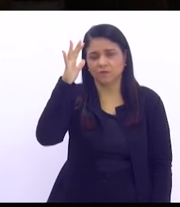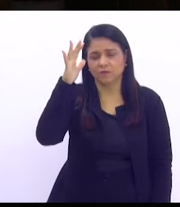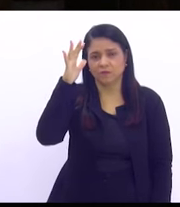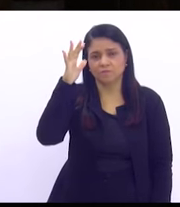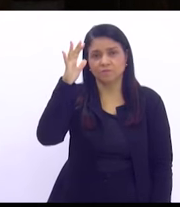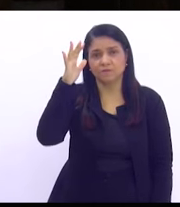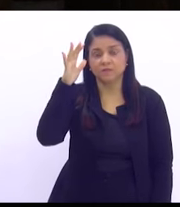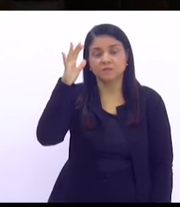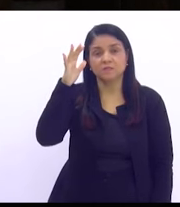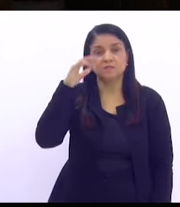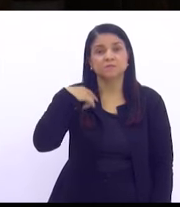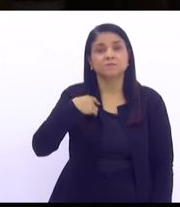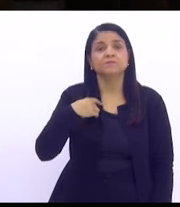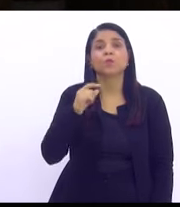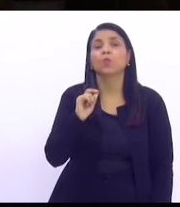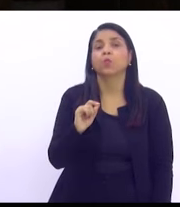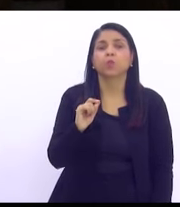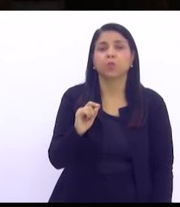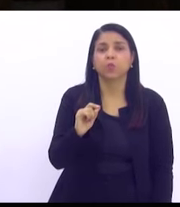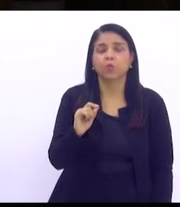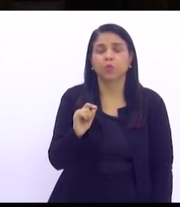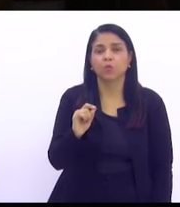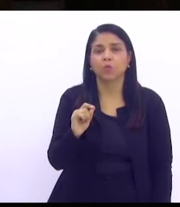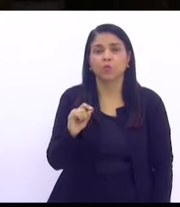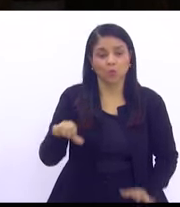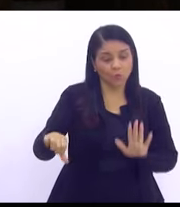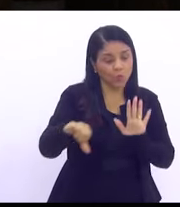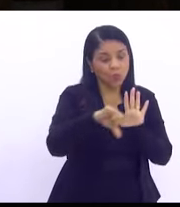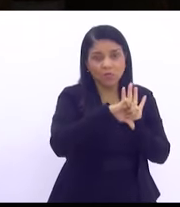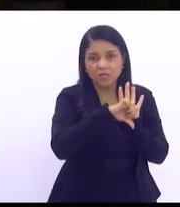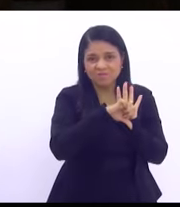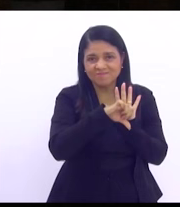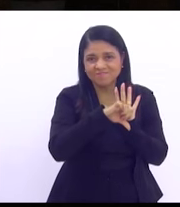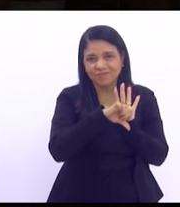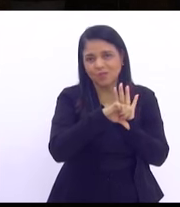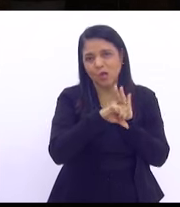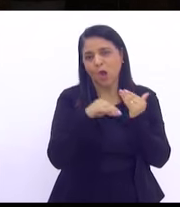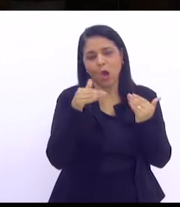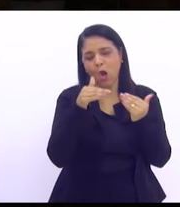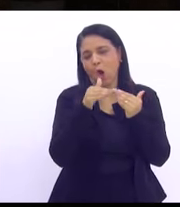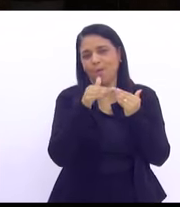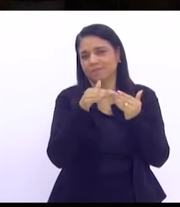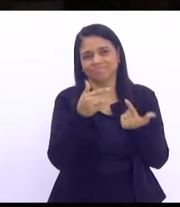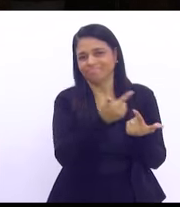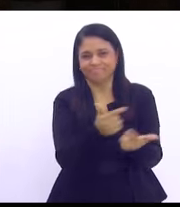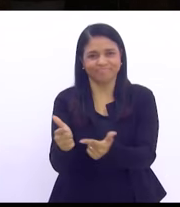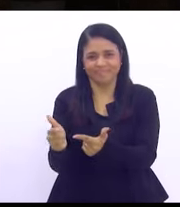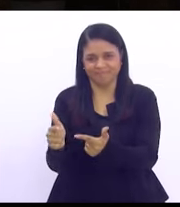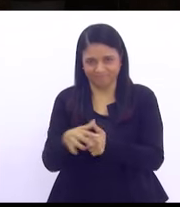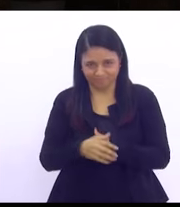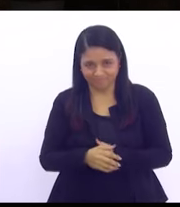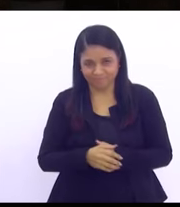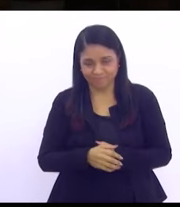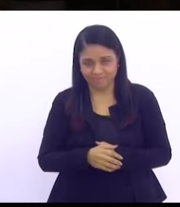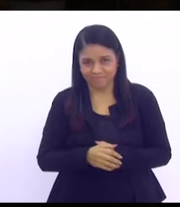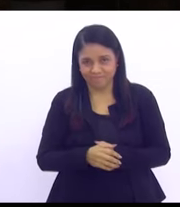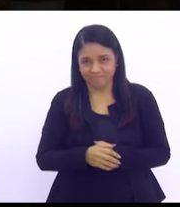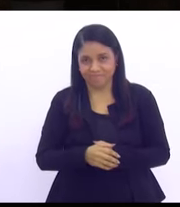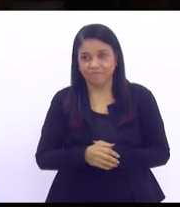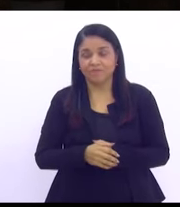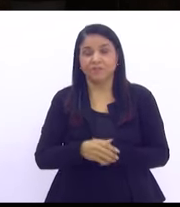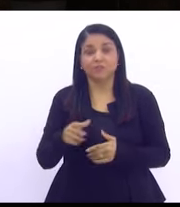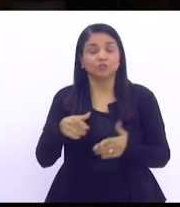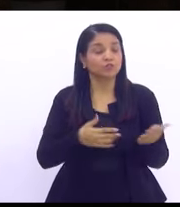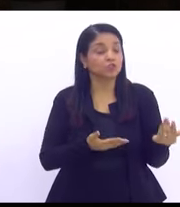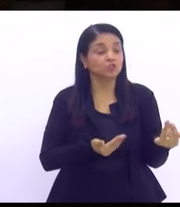que eles possam refletir e pensar que o crime não compensa. E é esse jovem, que tinha todo